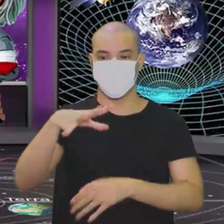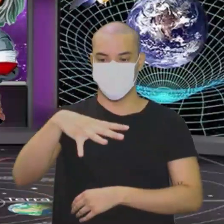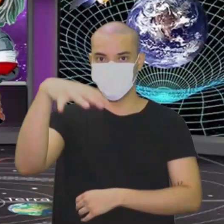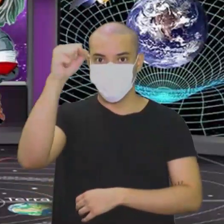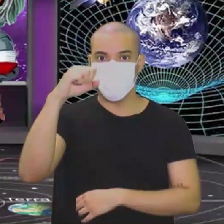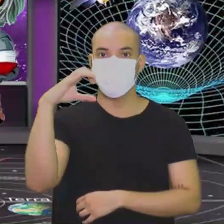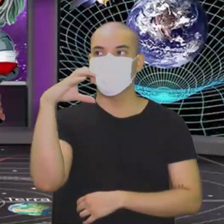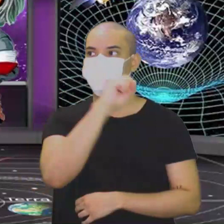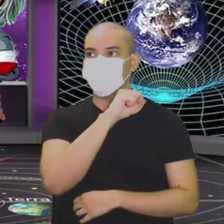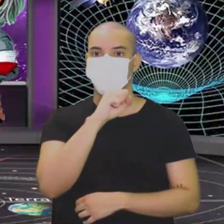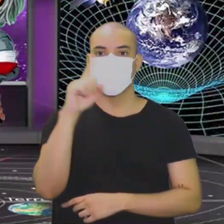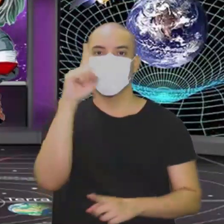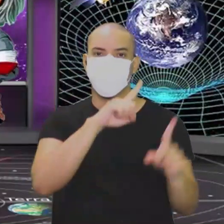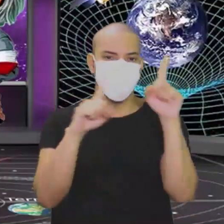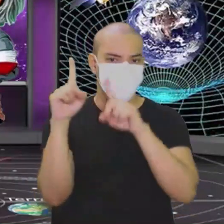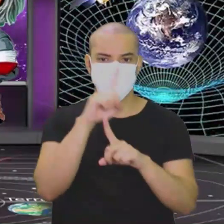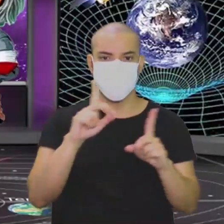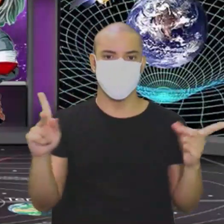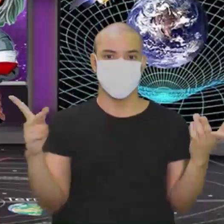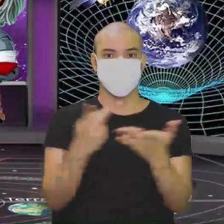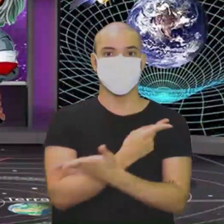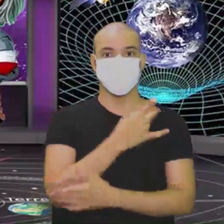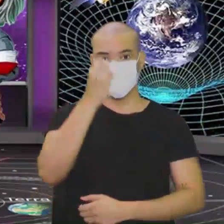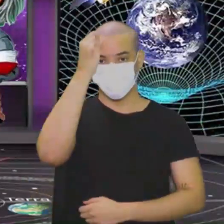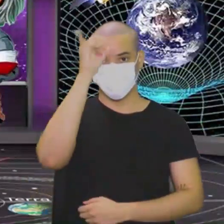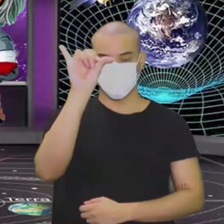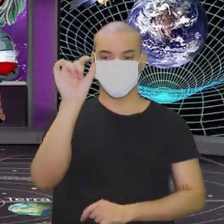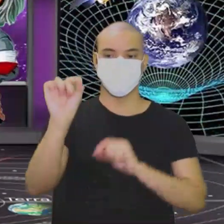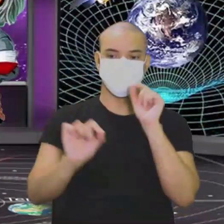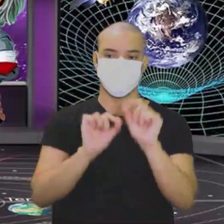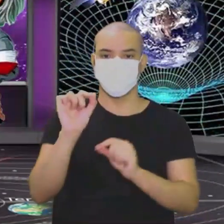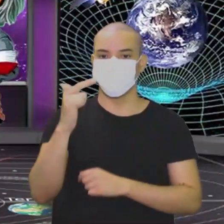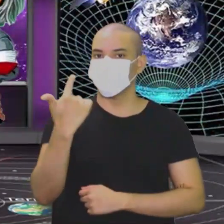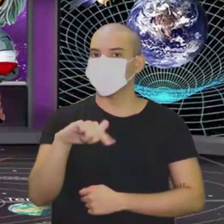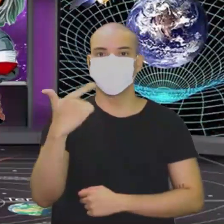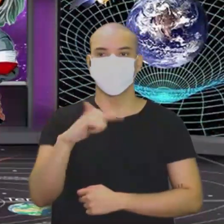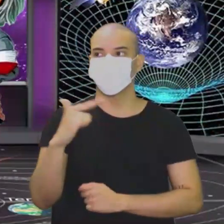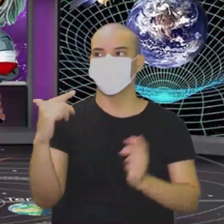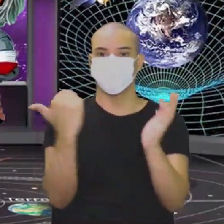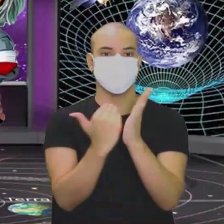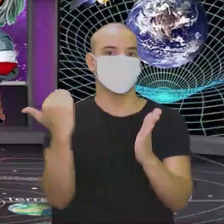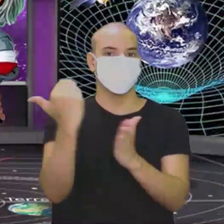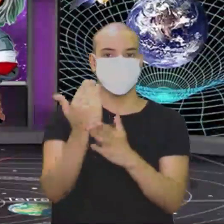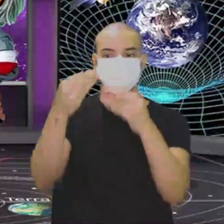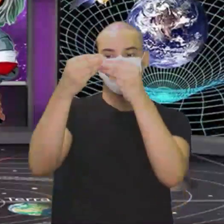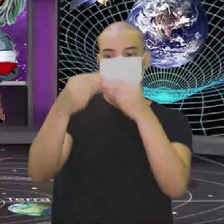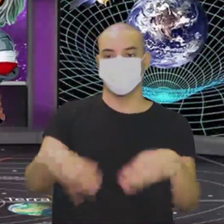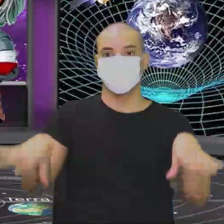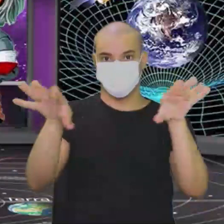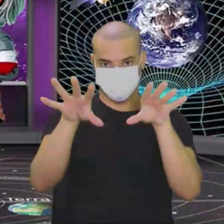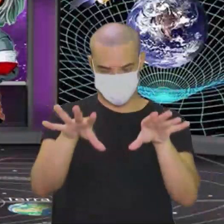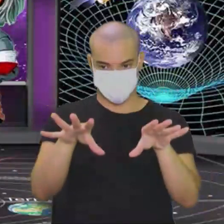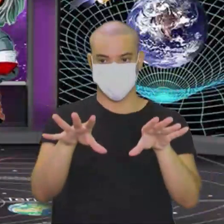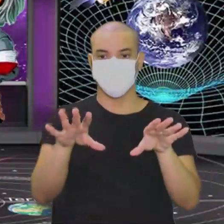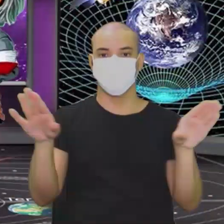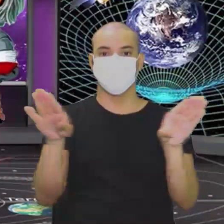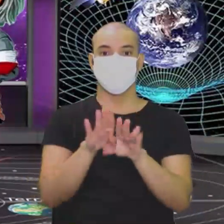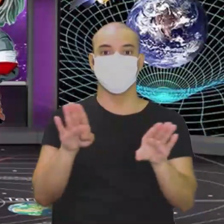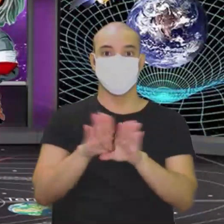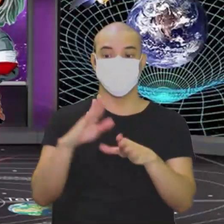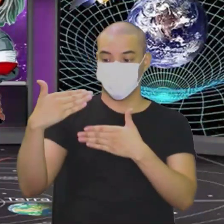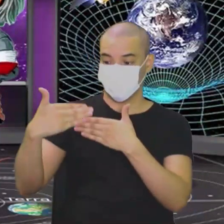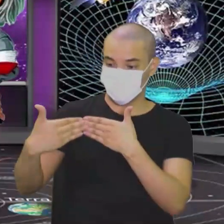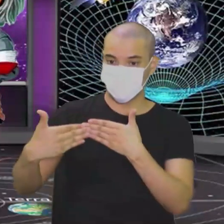daquele circuito defeituoso, para que não tenha uns danos maiores, tá bom, pessoal? E a